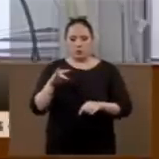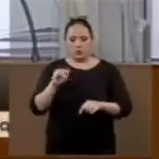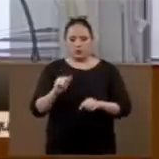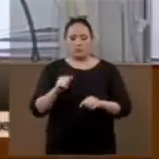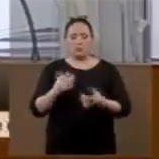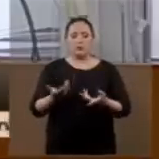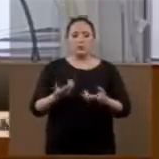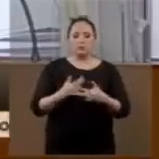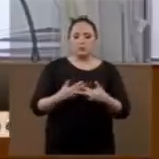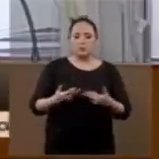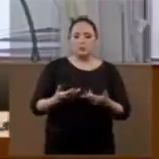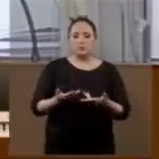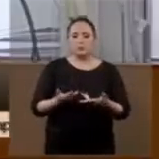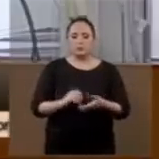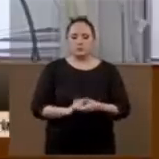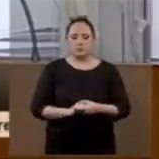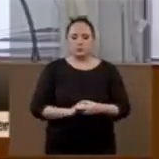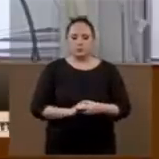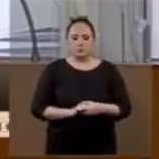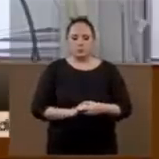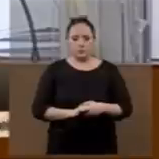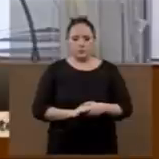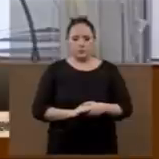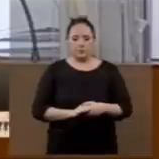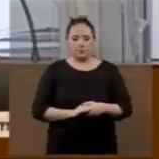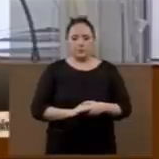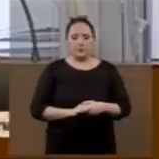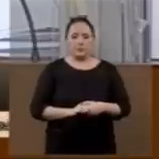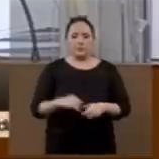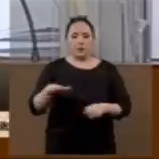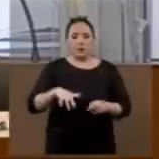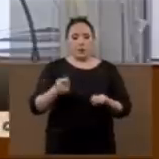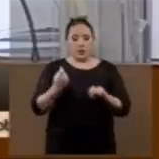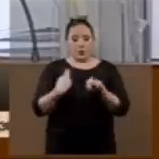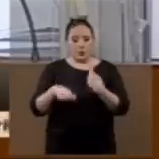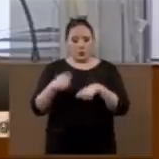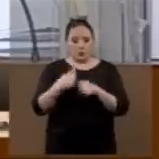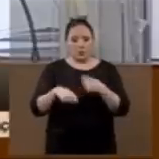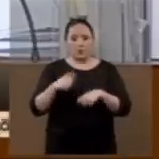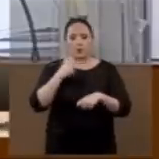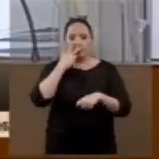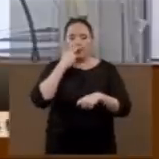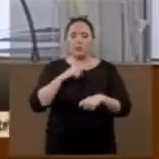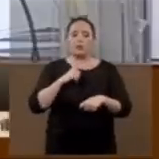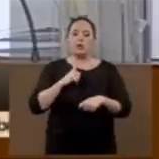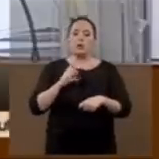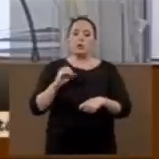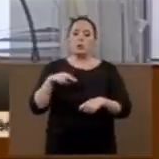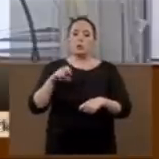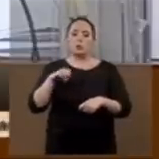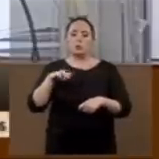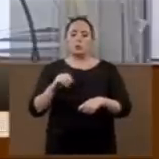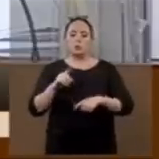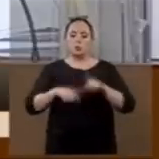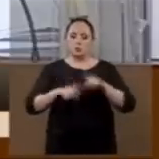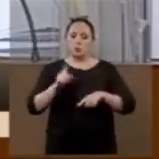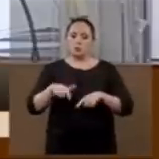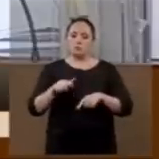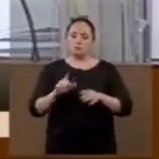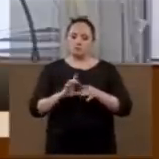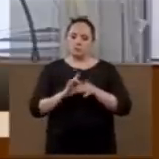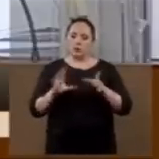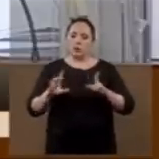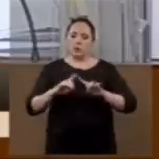do tributo, a saber, a intervenção estatal no domínio econômico para desestimular o consumo de produto que, embora lícito,